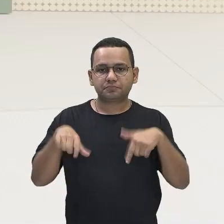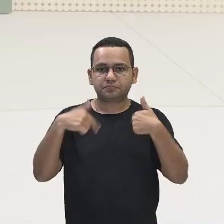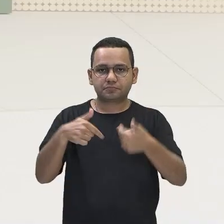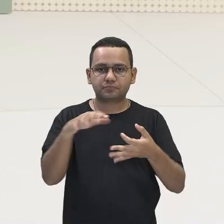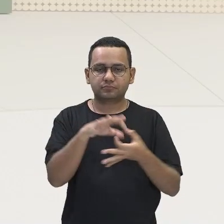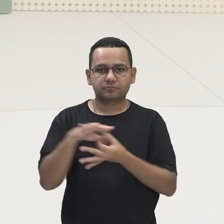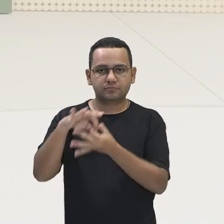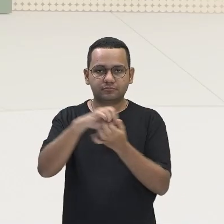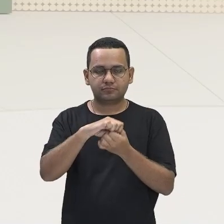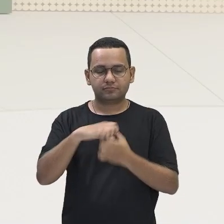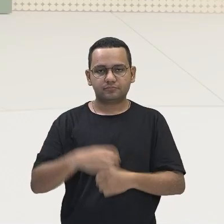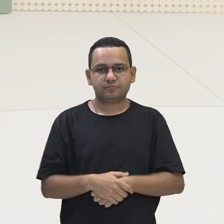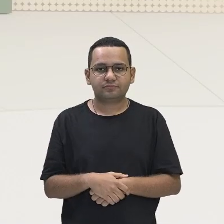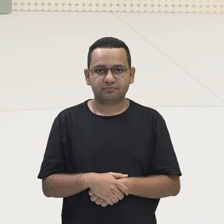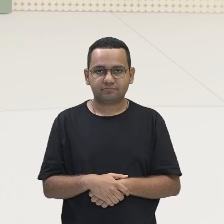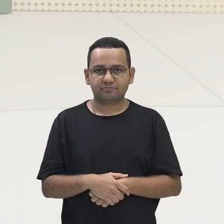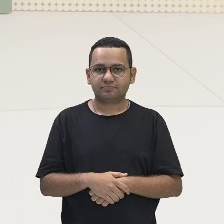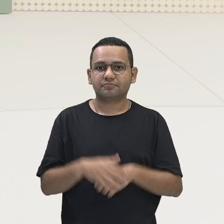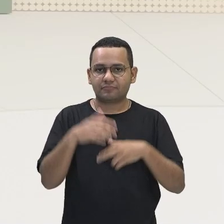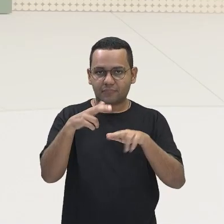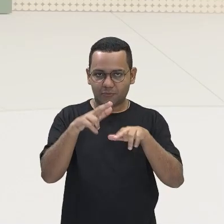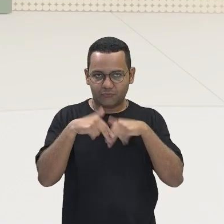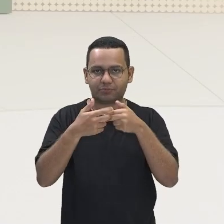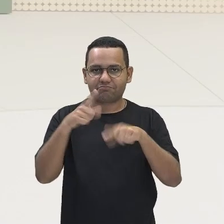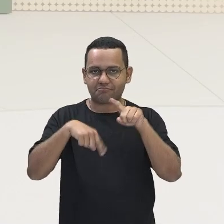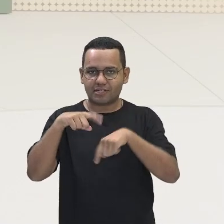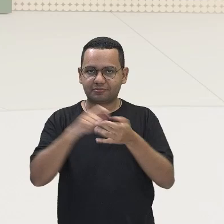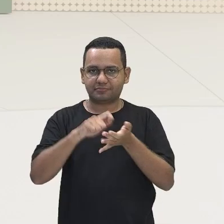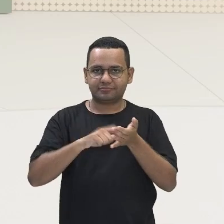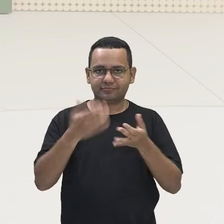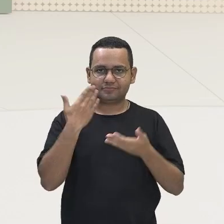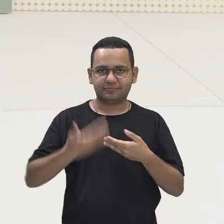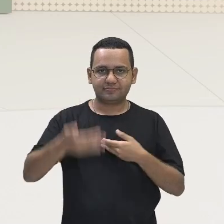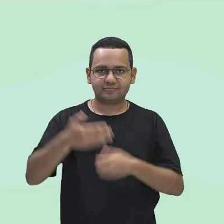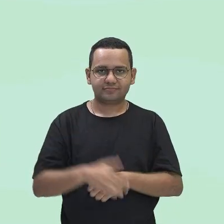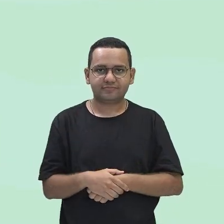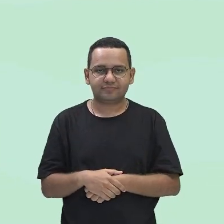sustentáveis. Então, caderno e caneta na mão e vamos para a nossa aula.